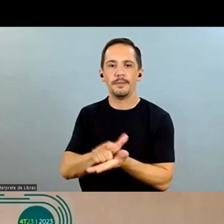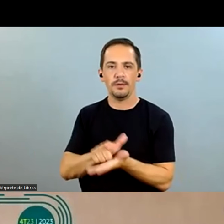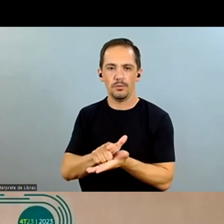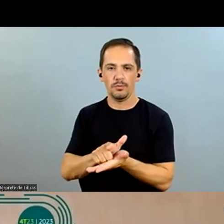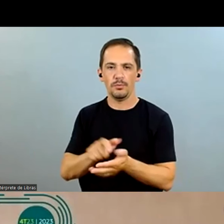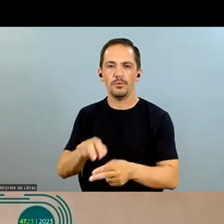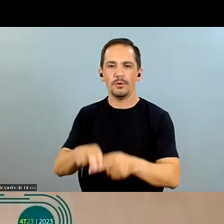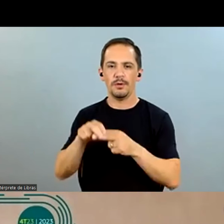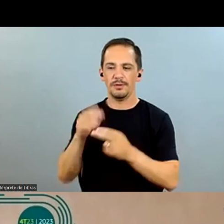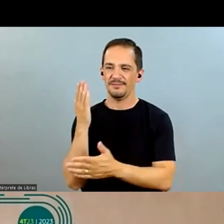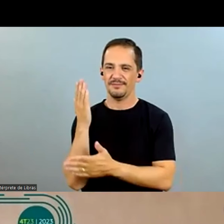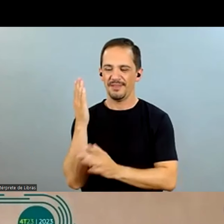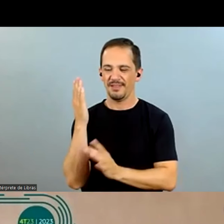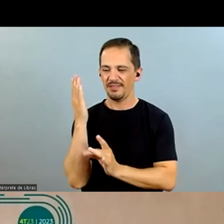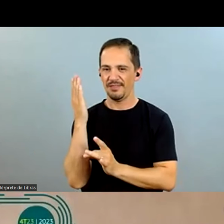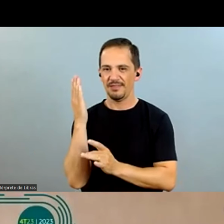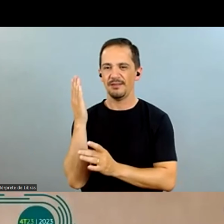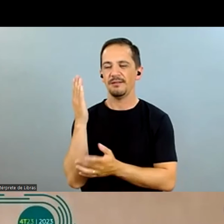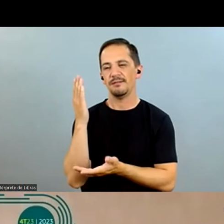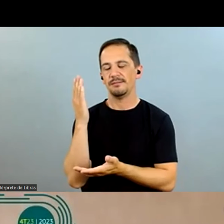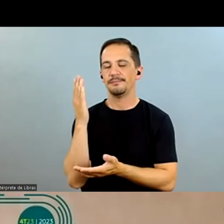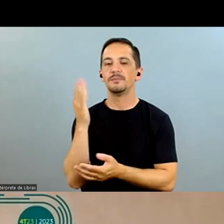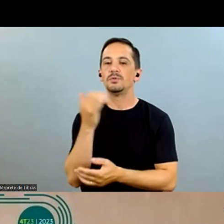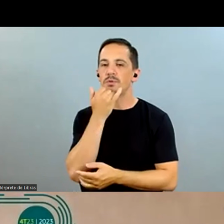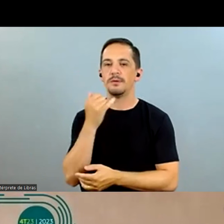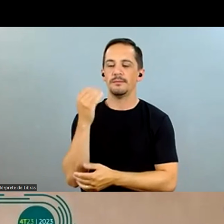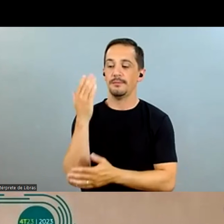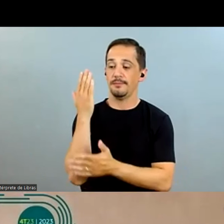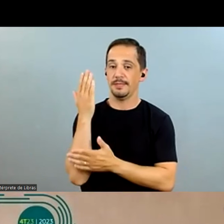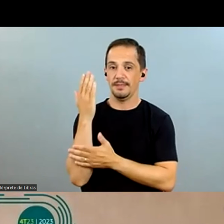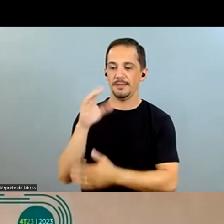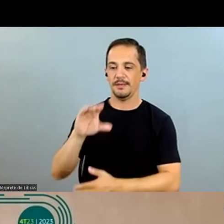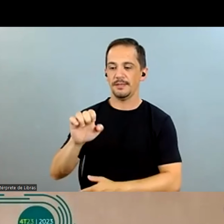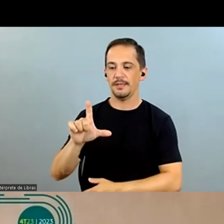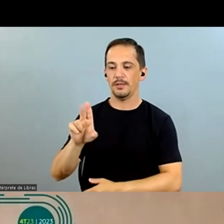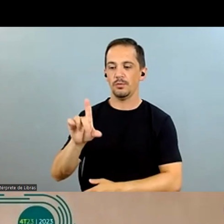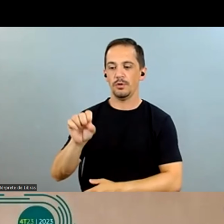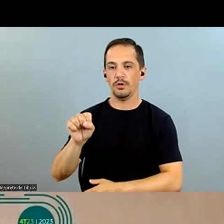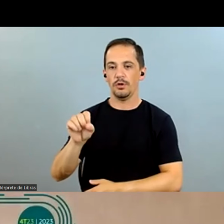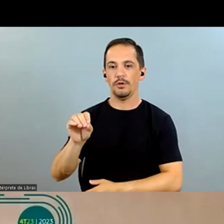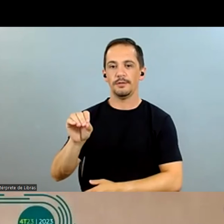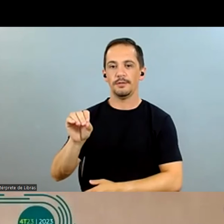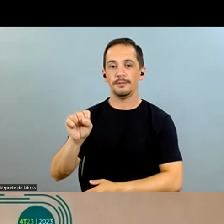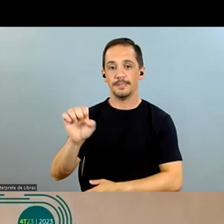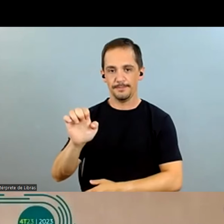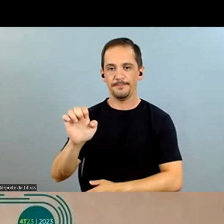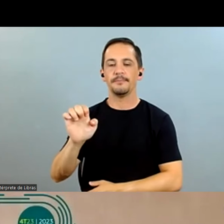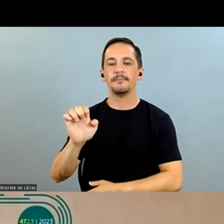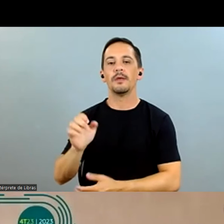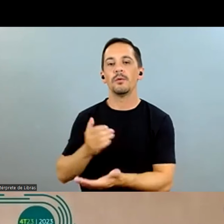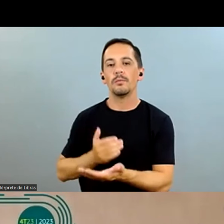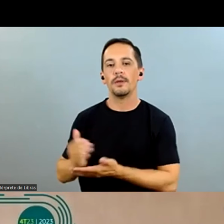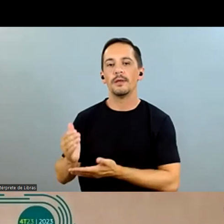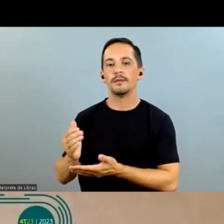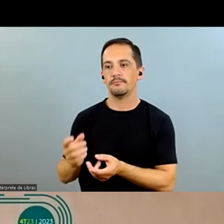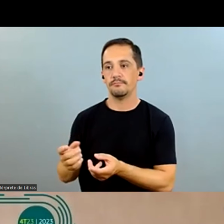aí Aqui nós dependemos um pouco de mercado medida que o mercado vai melhorando a gente consegue melhorar o mix de de venda de papel então